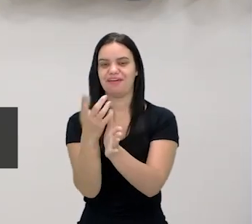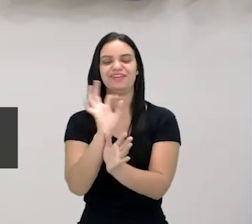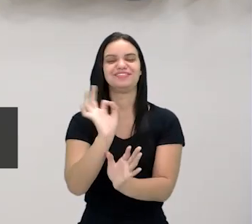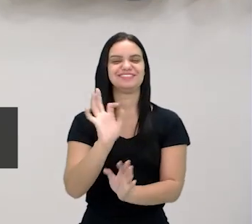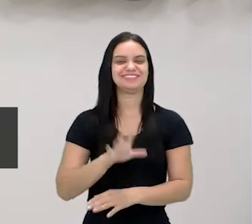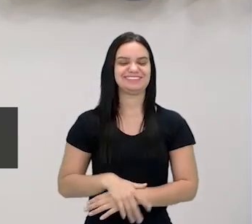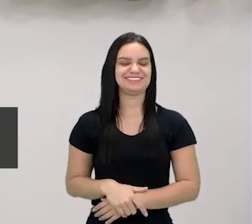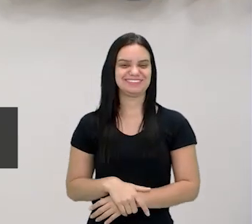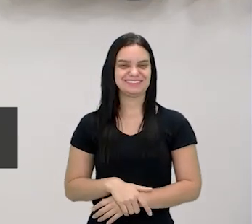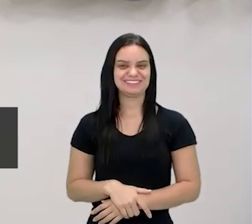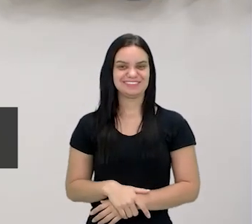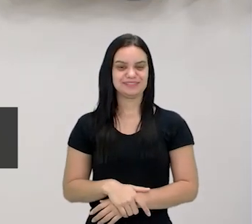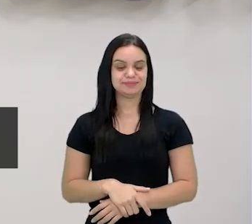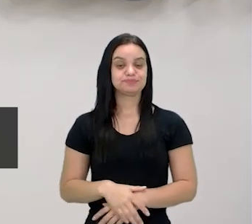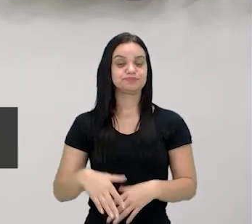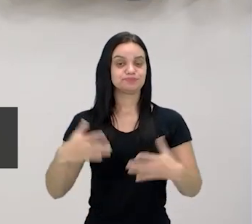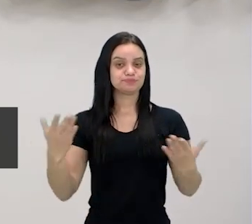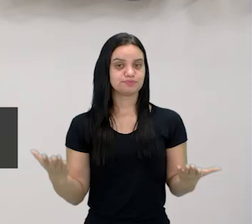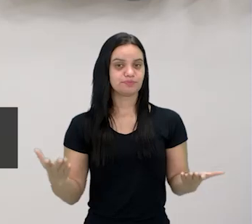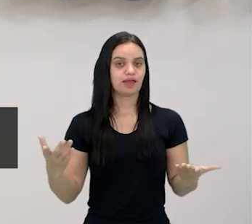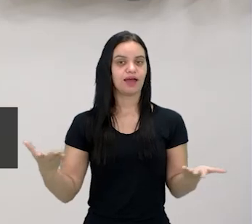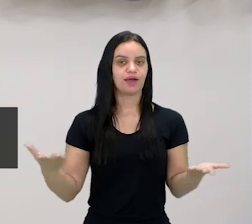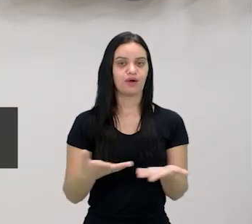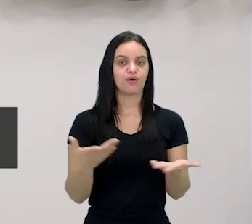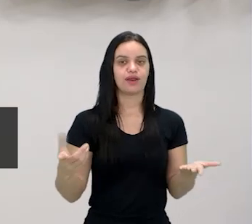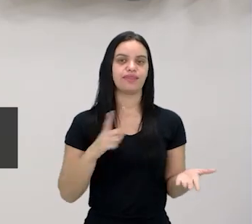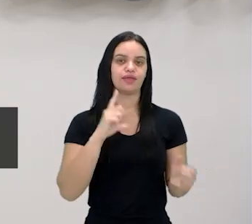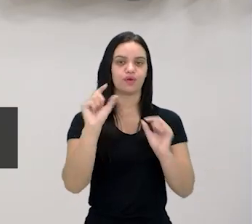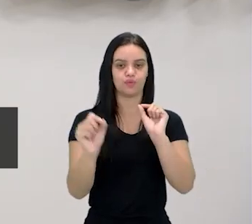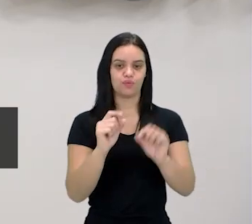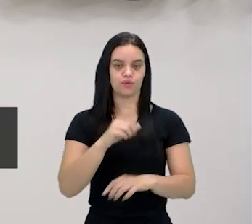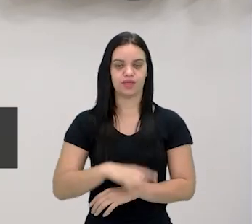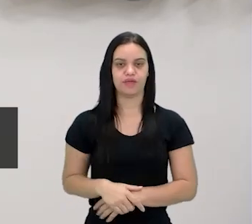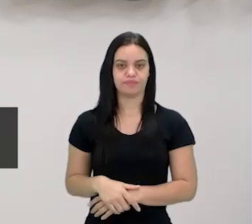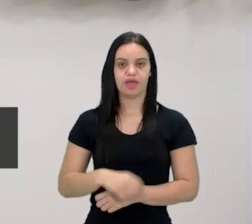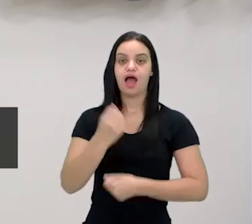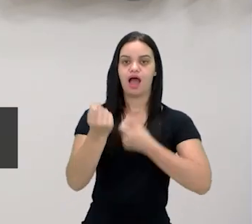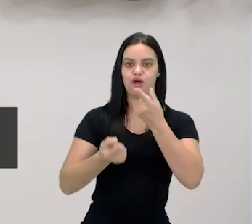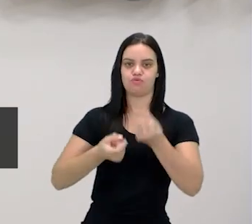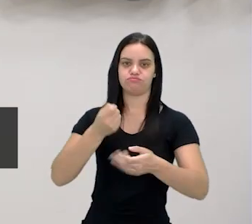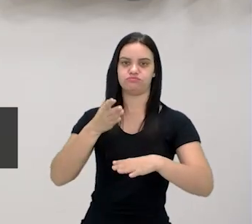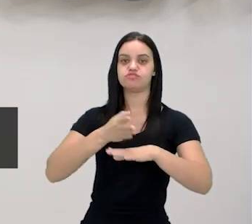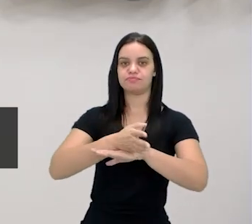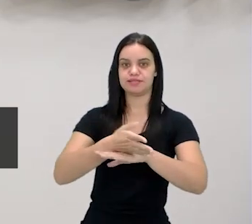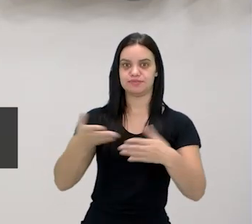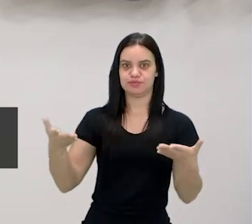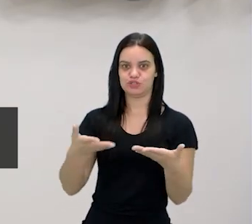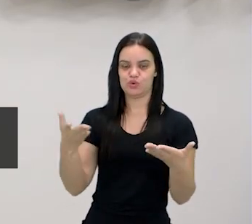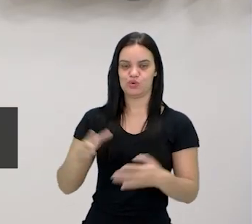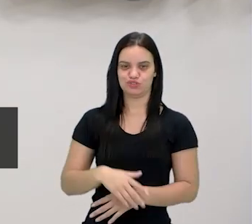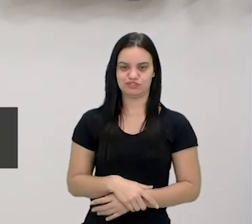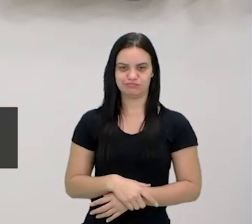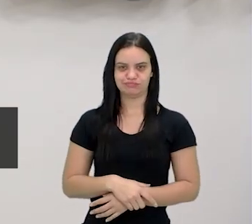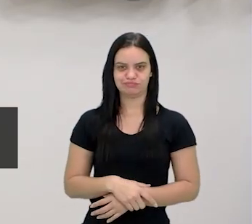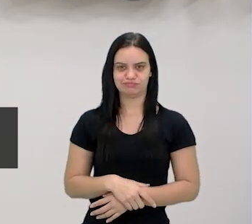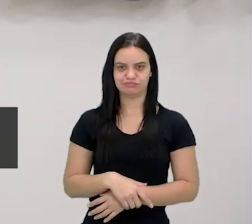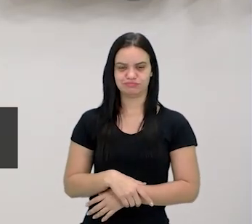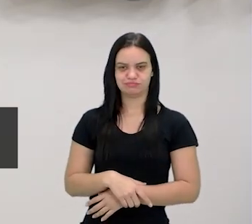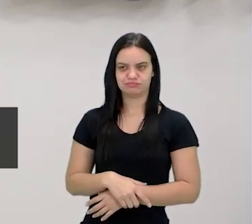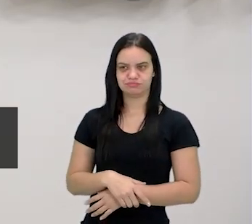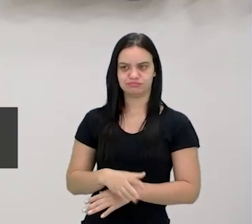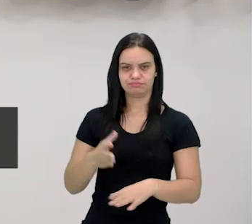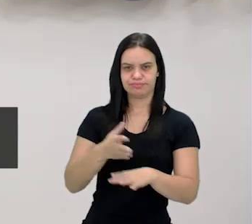sai nas questões amorosas. Bom, nós vamos apresentar agora um pouco dos participantes. Os participantes estão online.